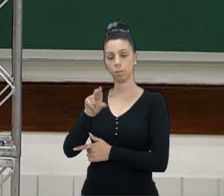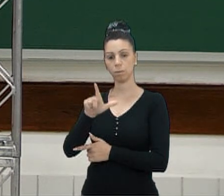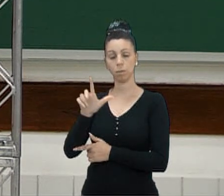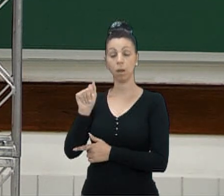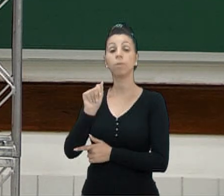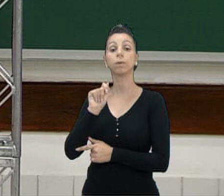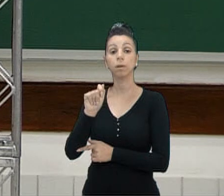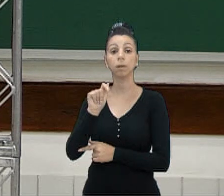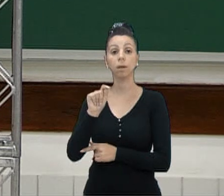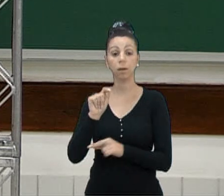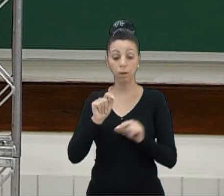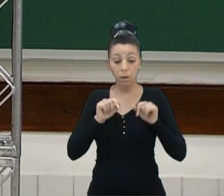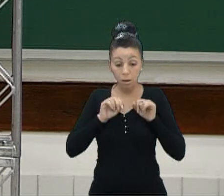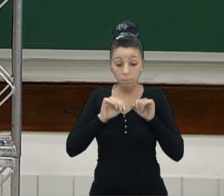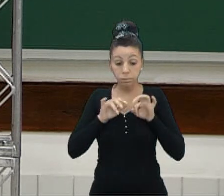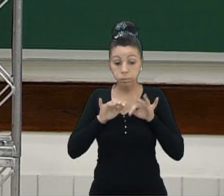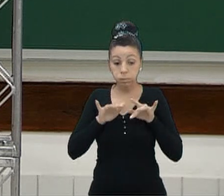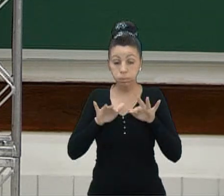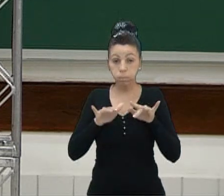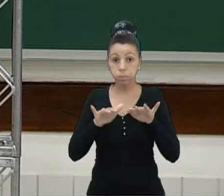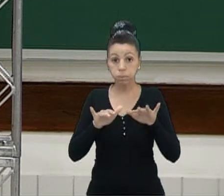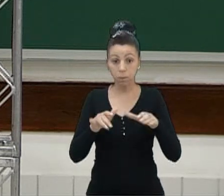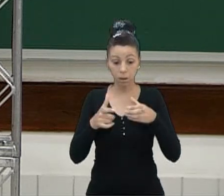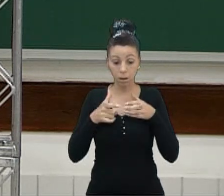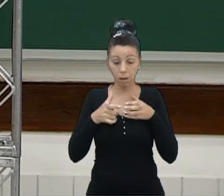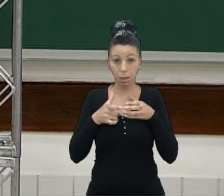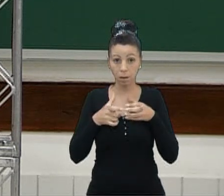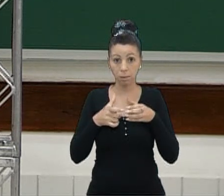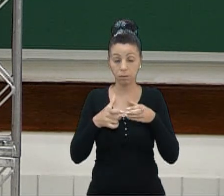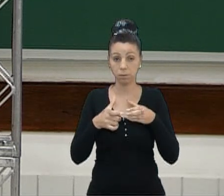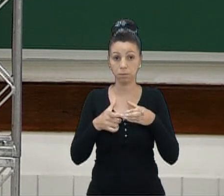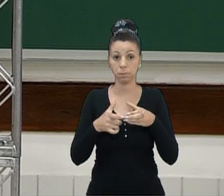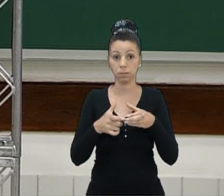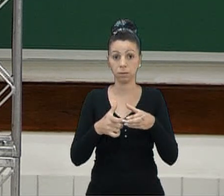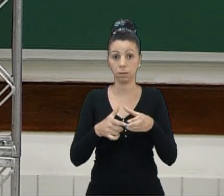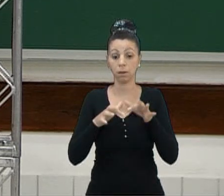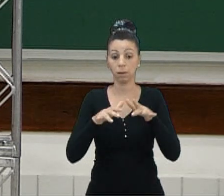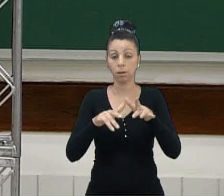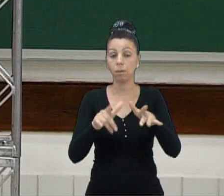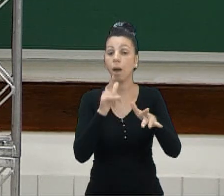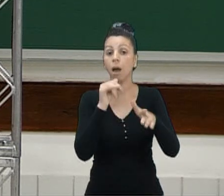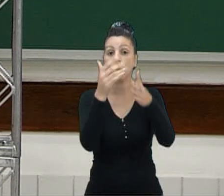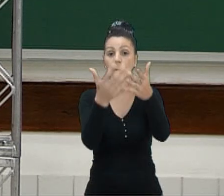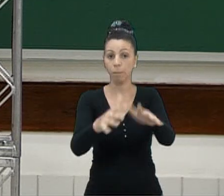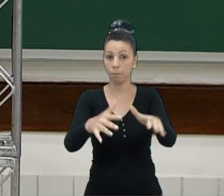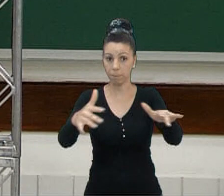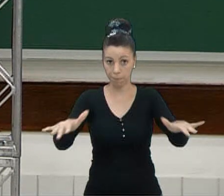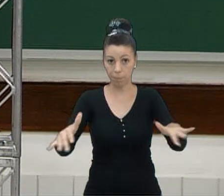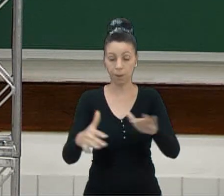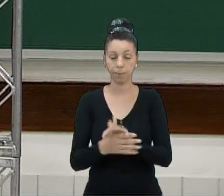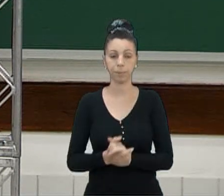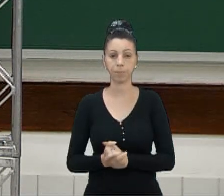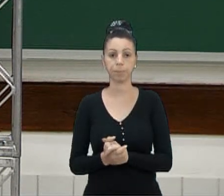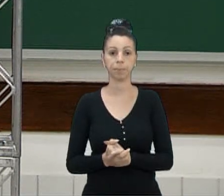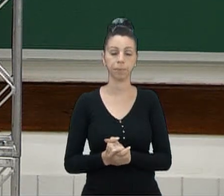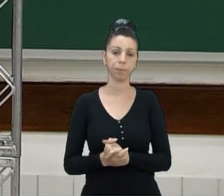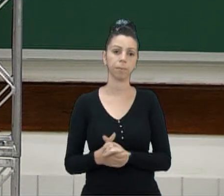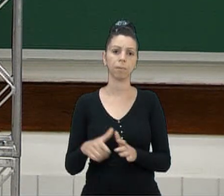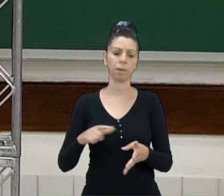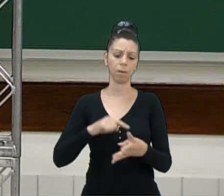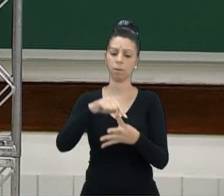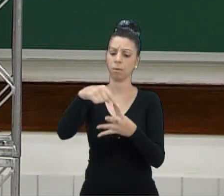mar. A Europa tem muito disso na sua formação, na sua forma de relevo. Então nós vimos pelo menos ali 3 ou